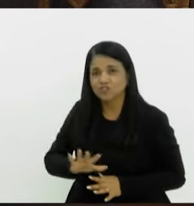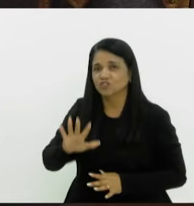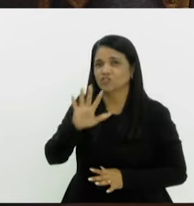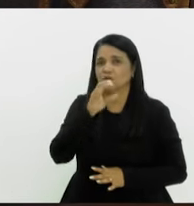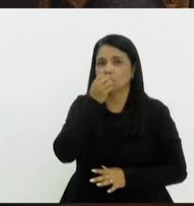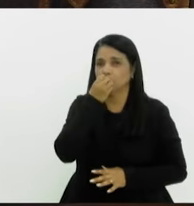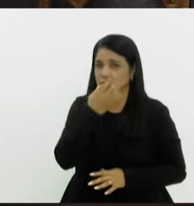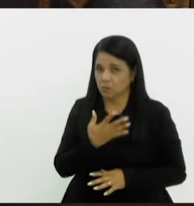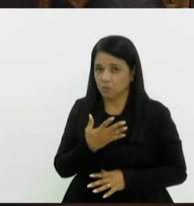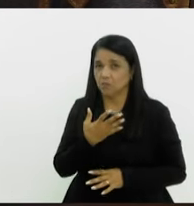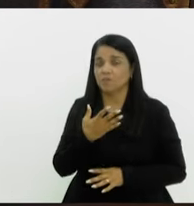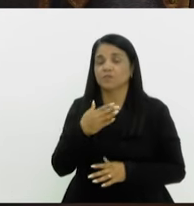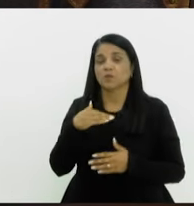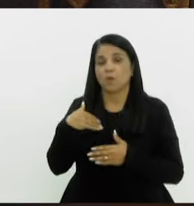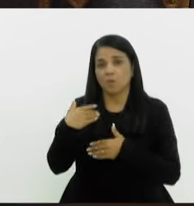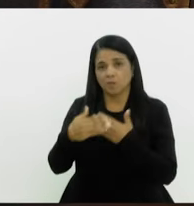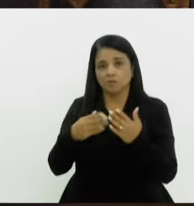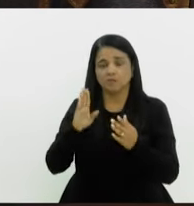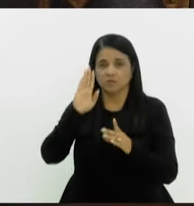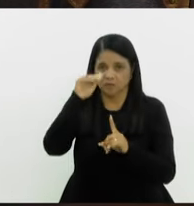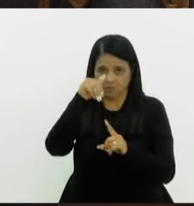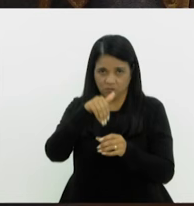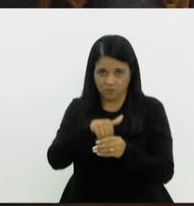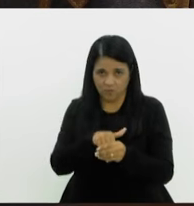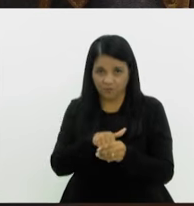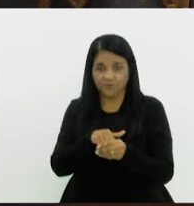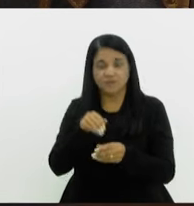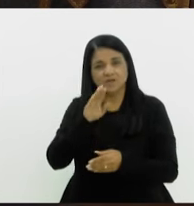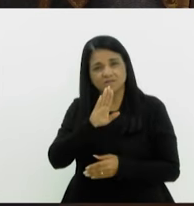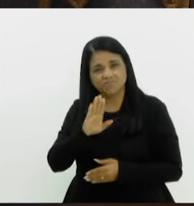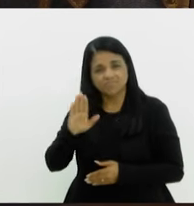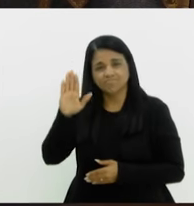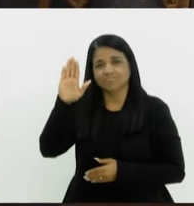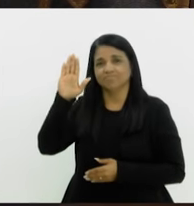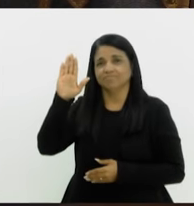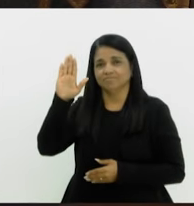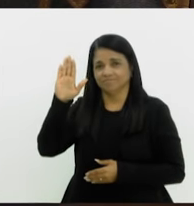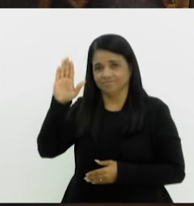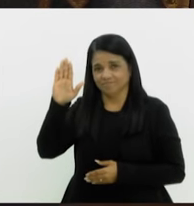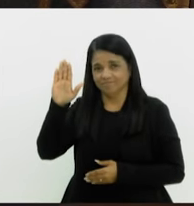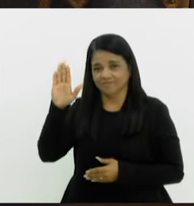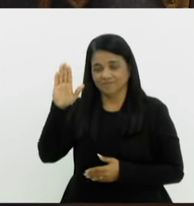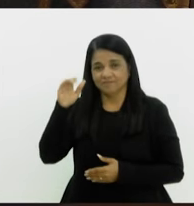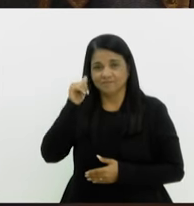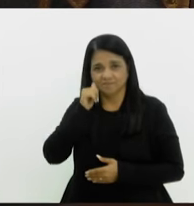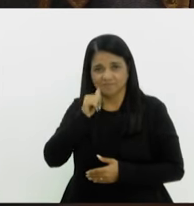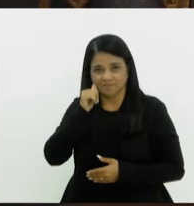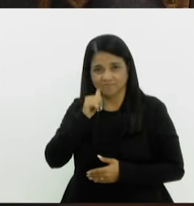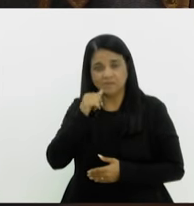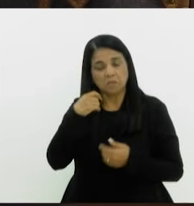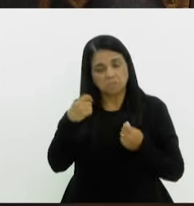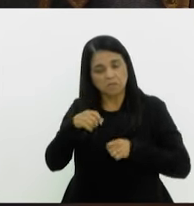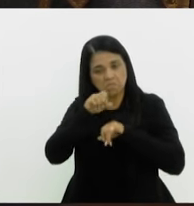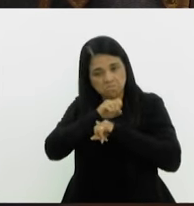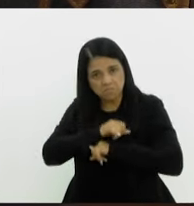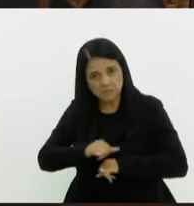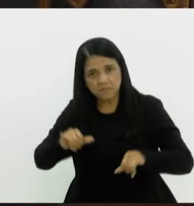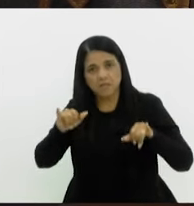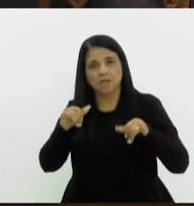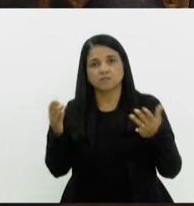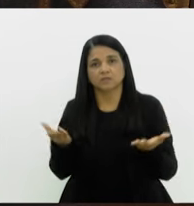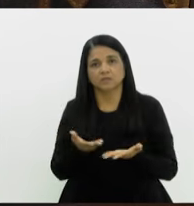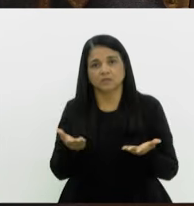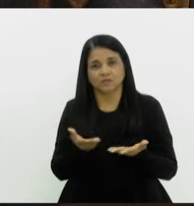processo eleitoral todo então Eh as candidatas que que hoje aqui estão se puderem levar essas mensagens que estão sendo